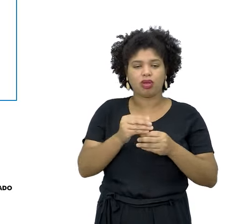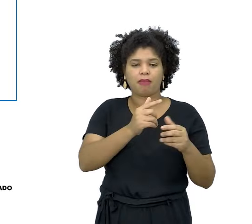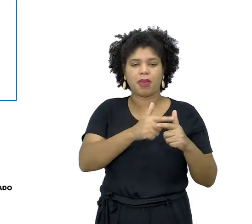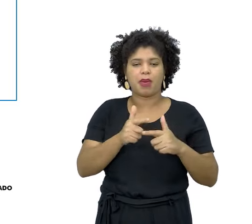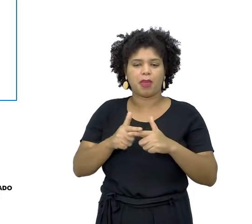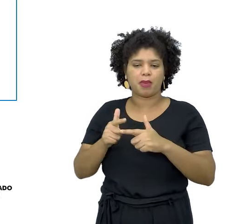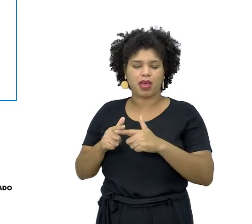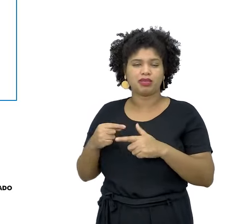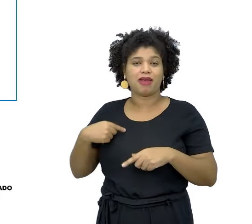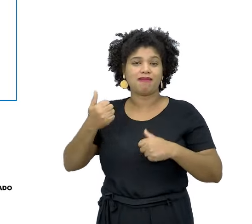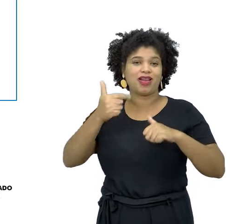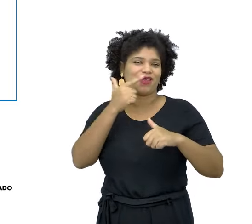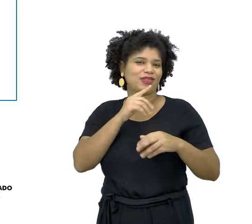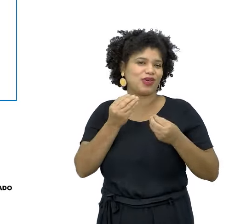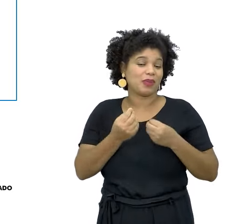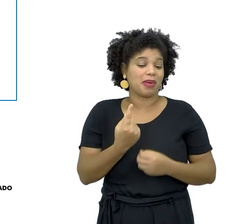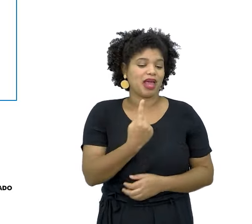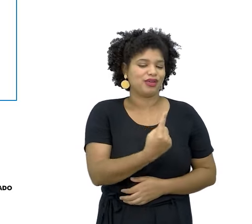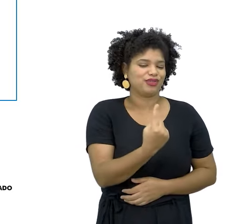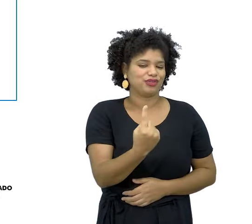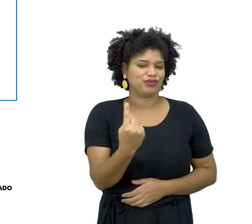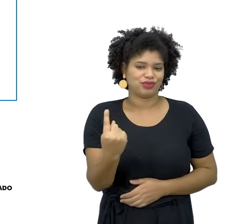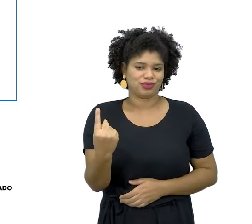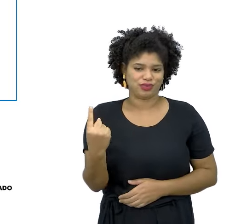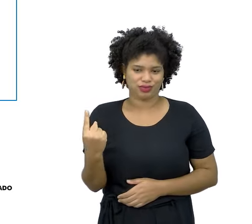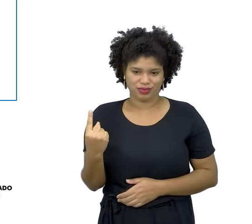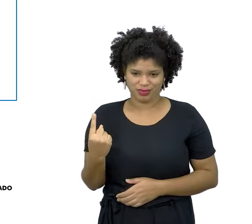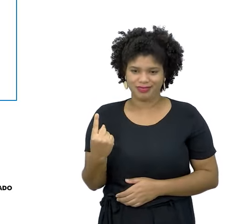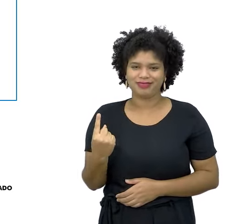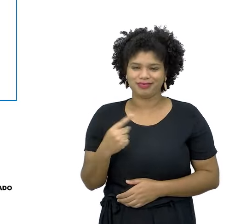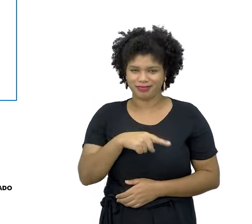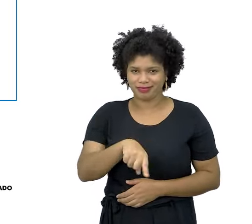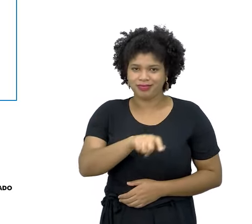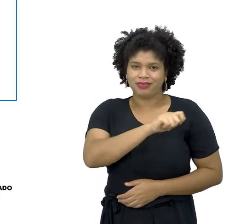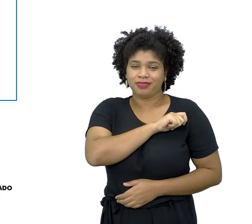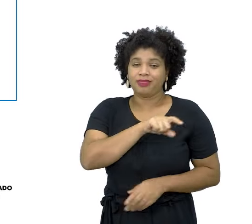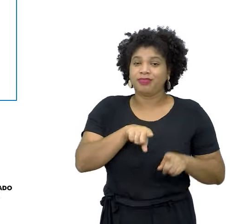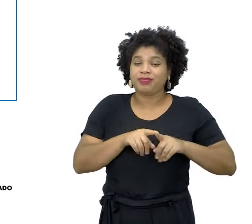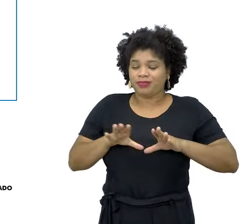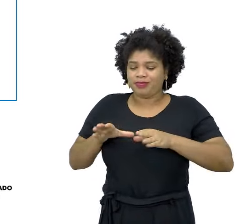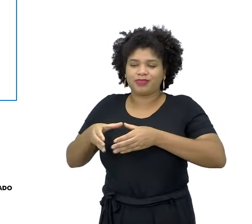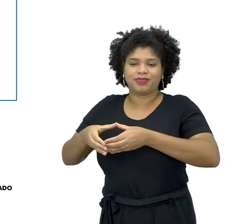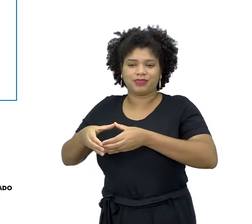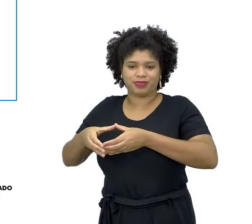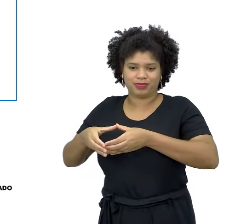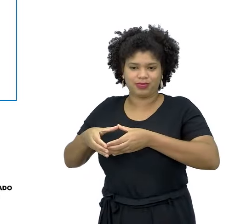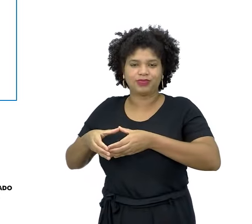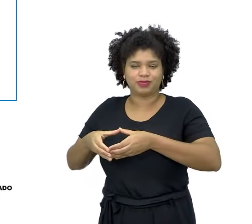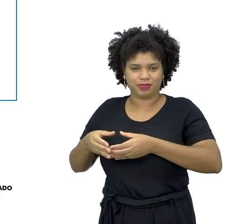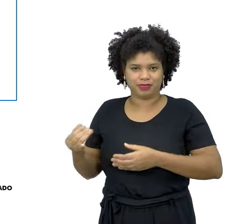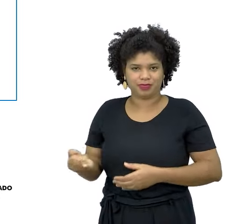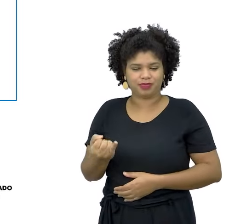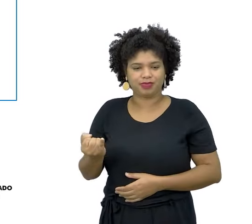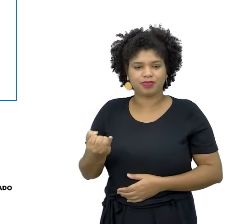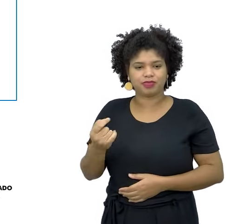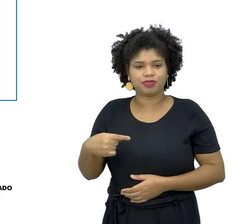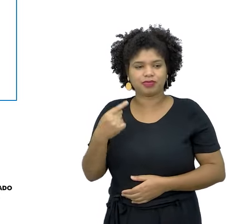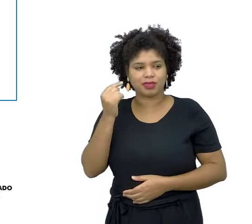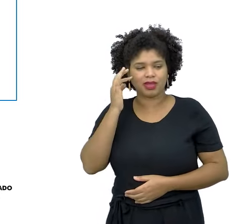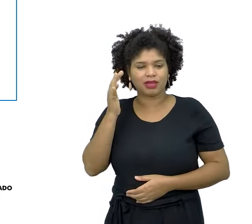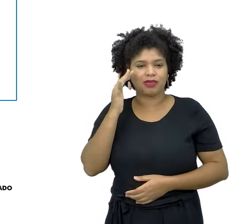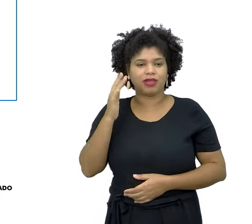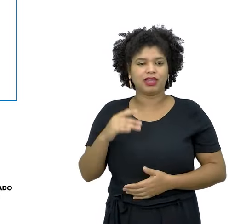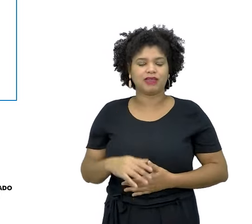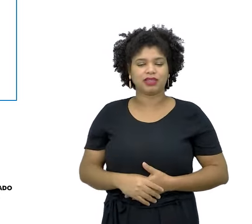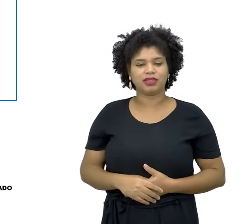Como eu vou avaliar ele individualmente e em grupo? Então, tem que pensar